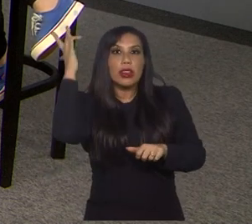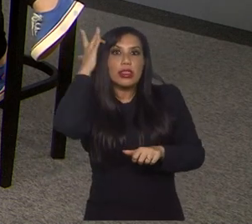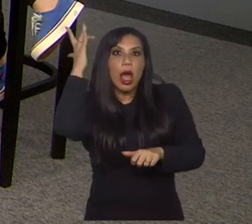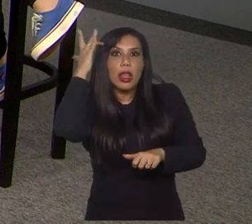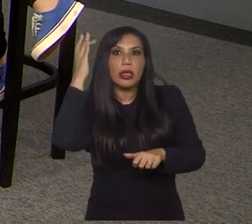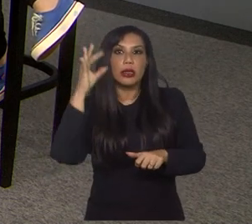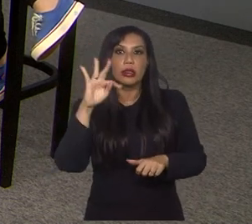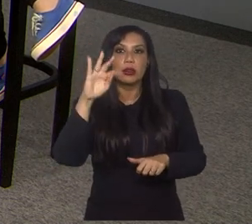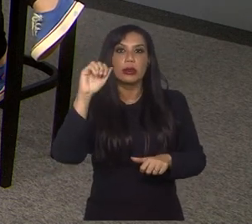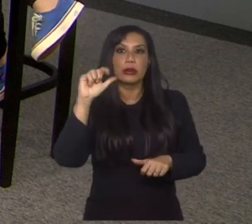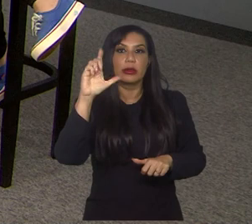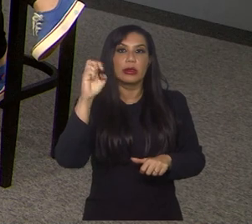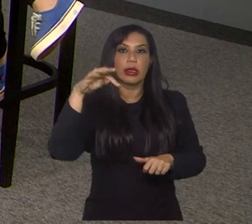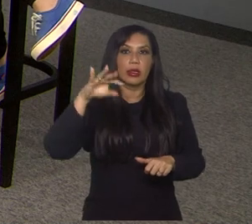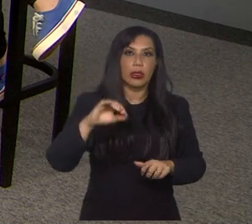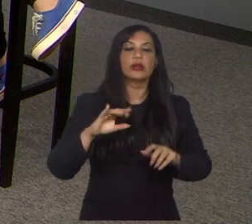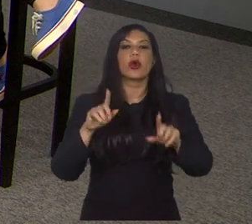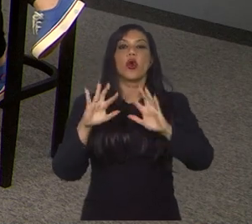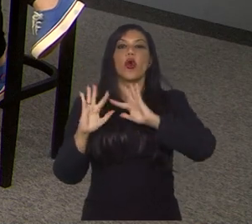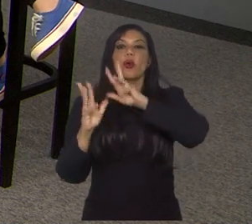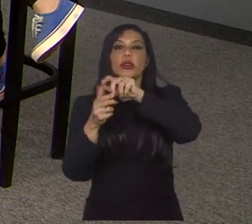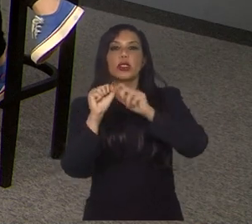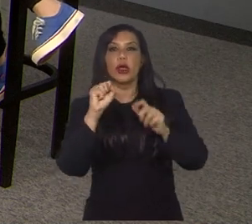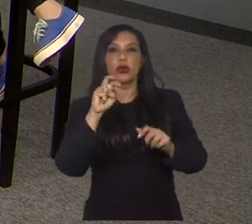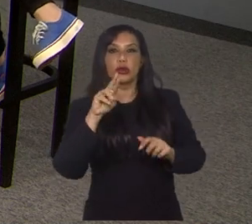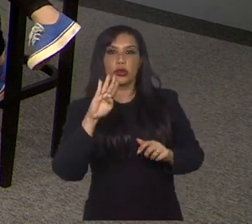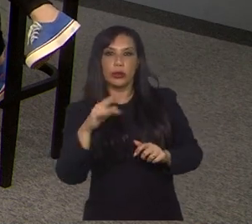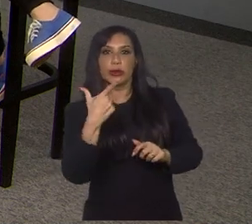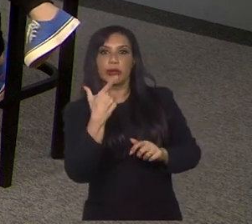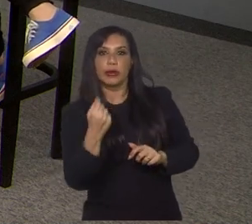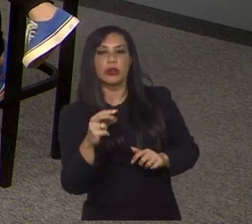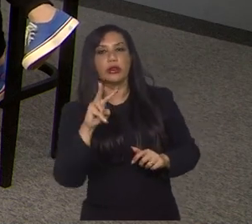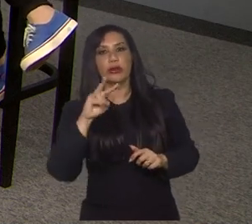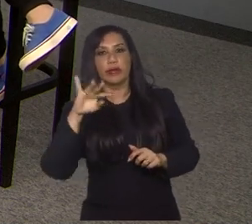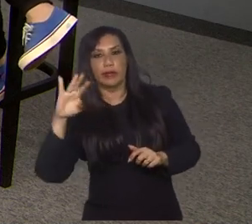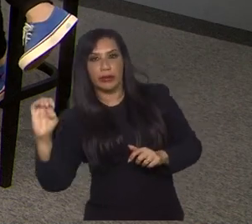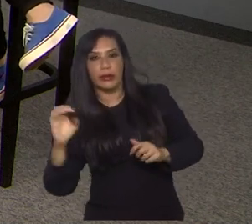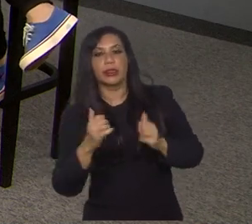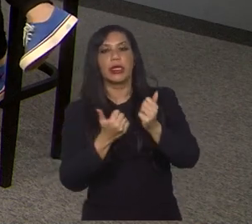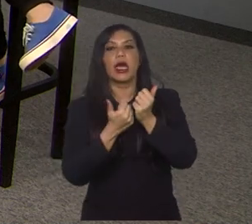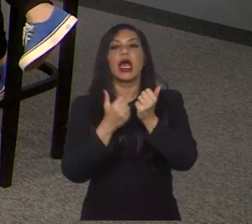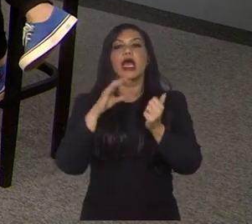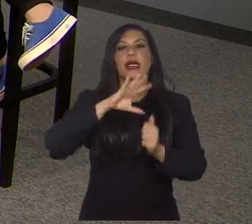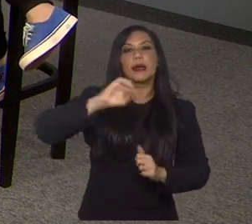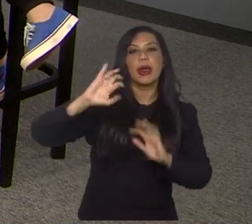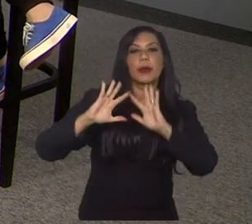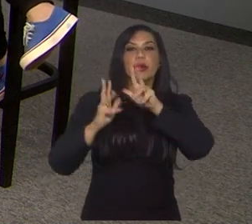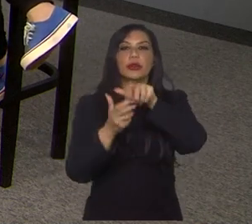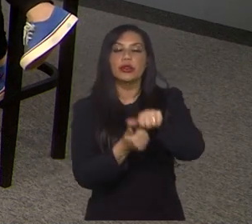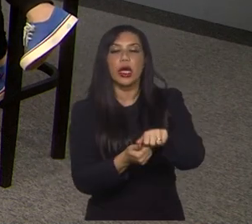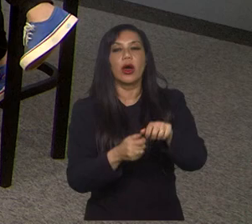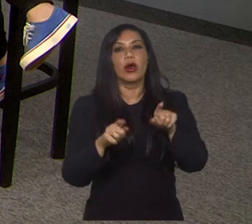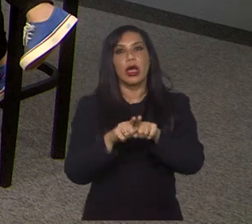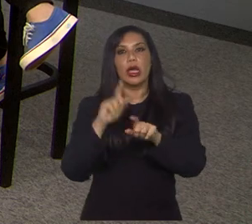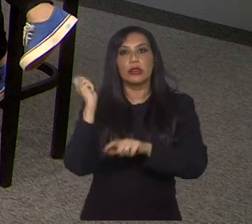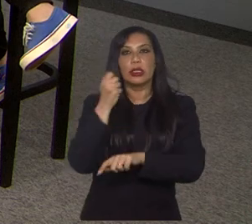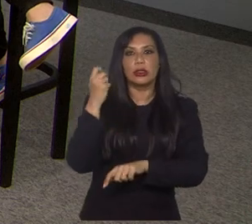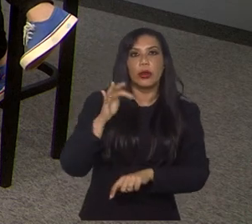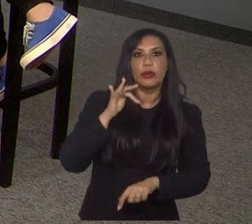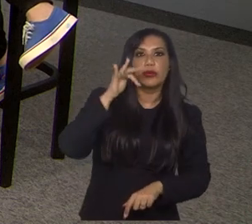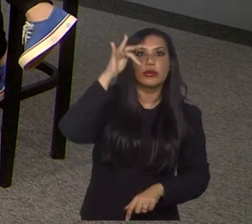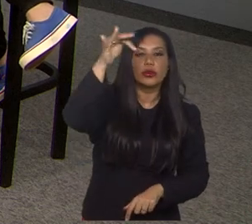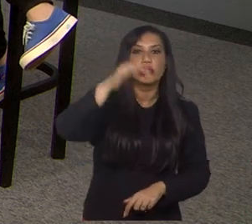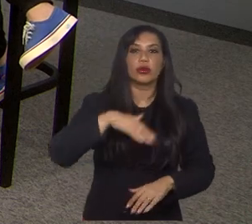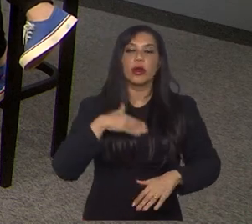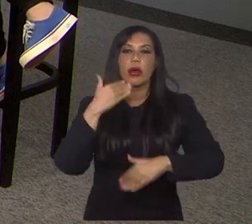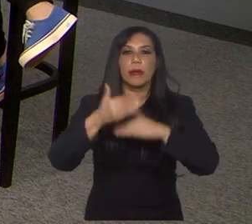interessantes. Fez um Mundial Sub-20 legal no ano passado. Foi vice-campeã mundial no Sub-17. Então, uma seleção para o futuro também, para